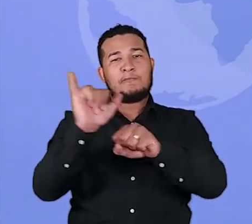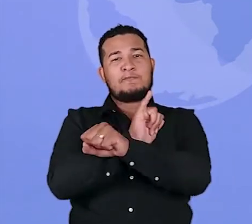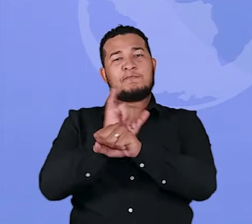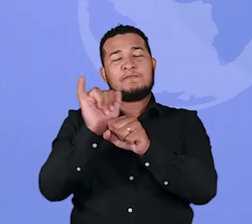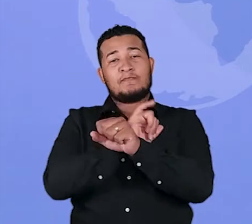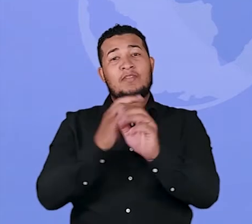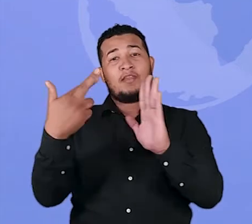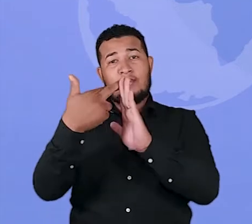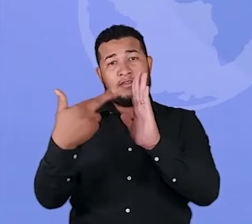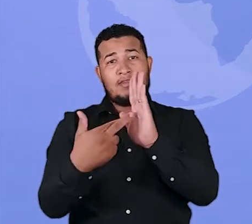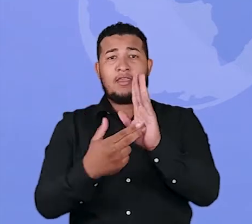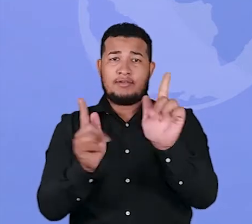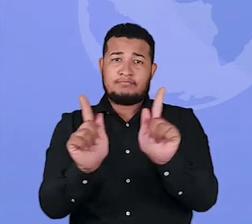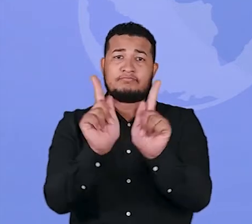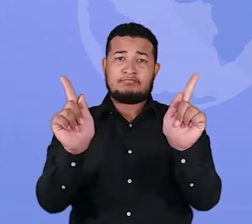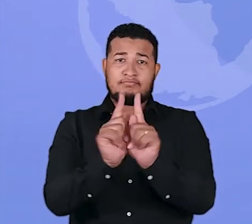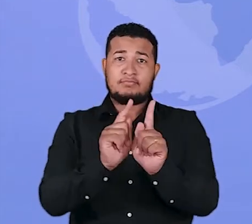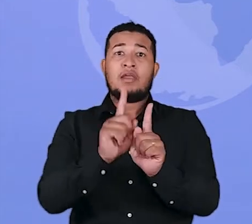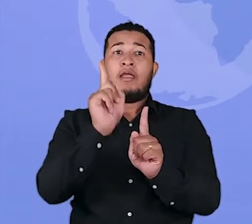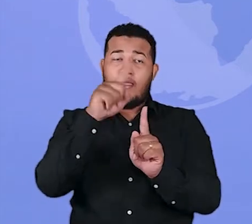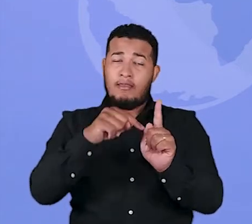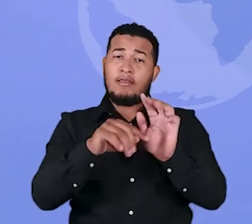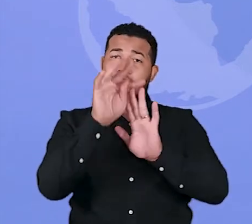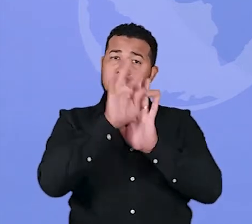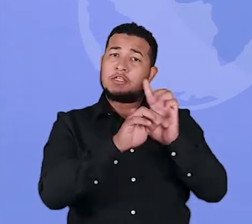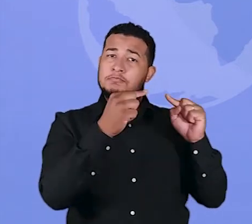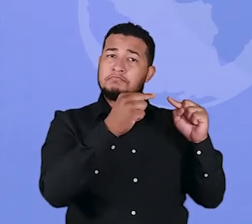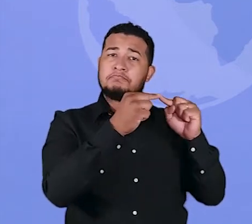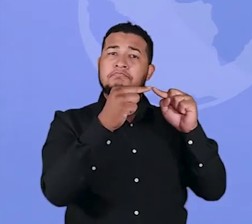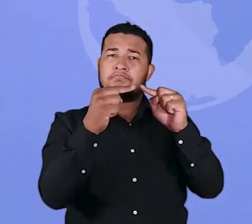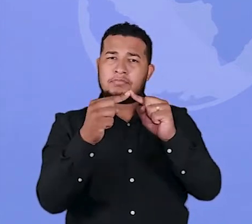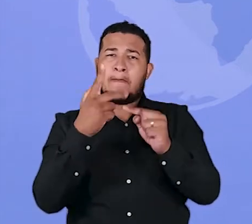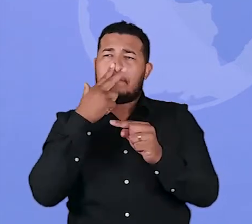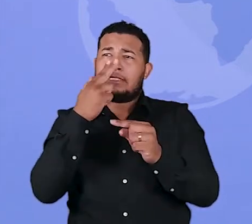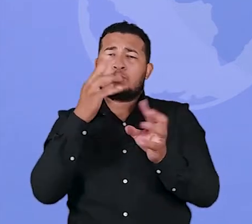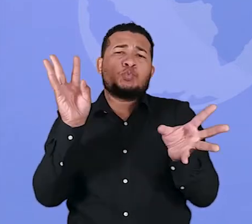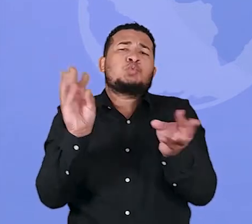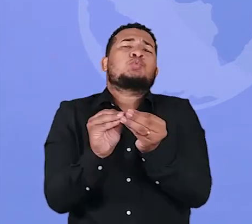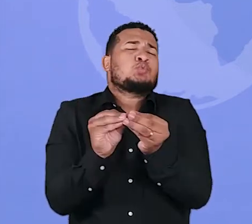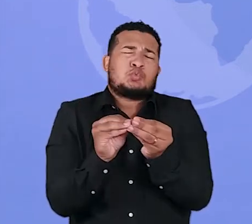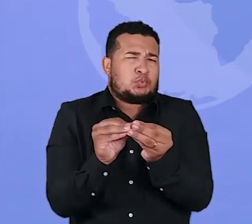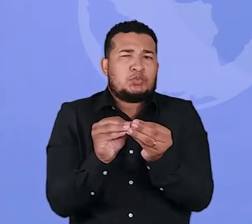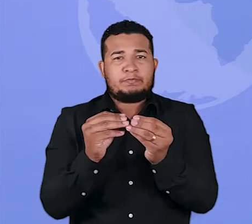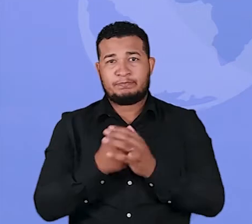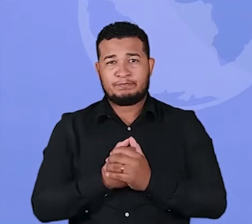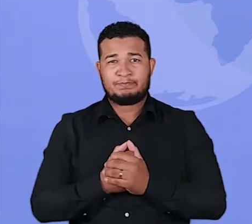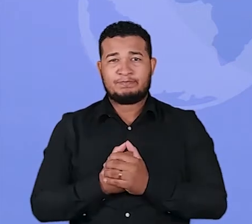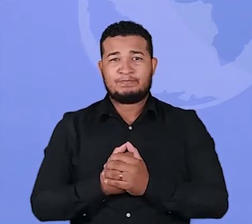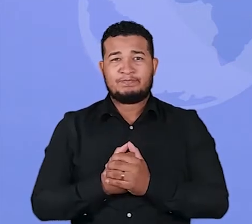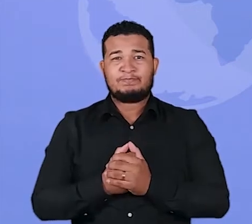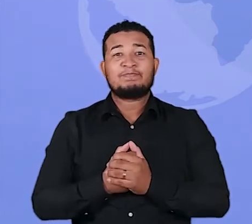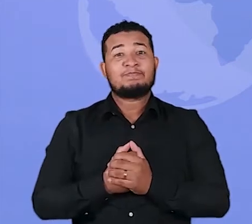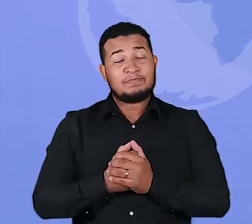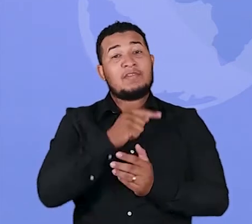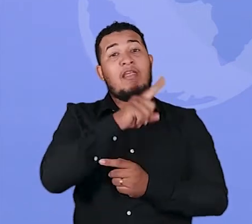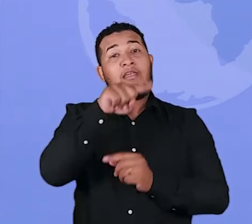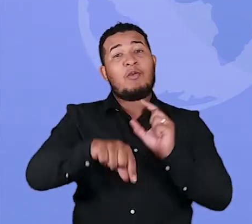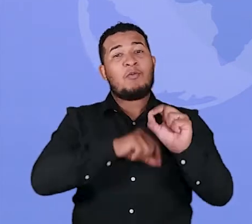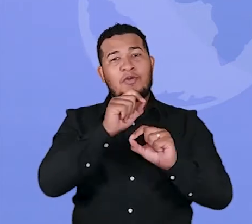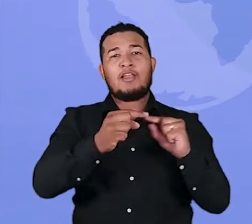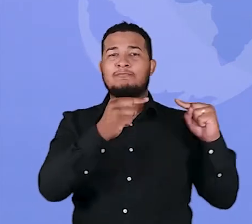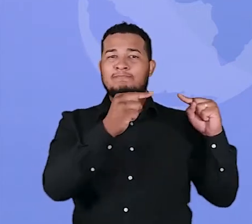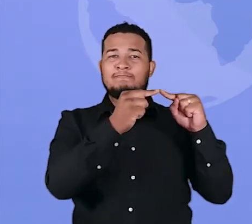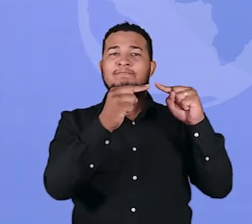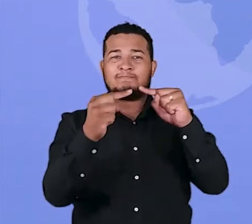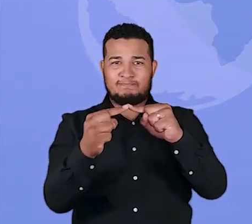regras gramaticais, certo? Isso é coesão textual. De uma maneira mais crua, de uma maneira mais simplificada, isso